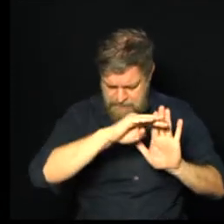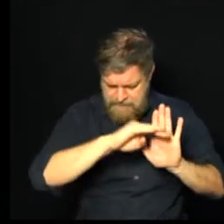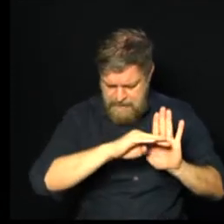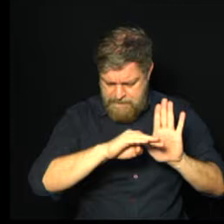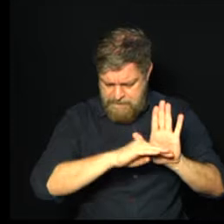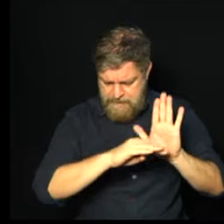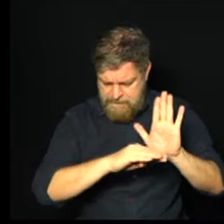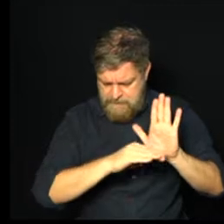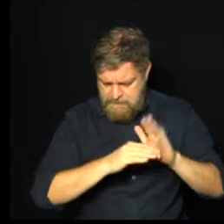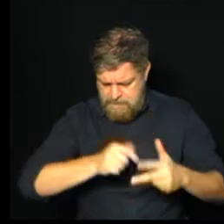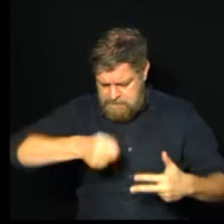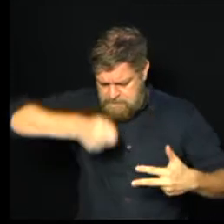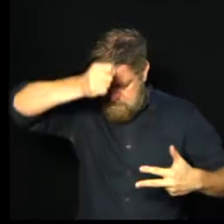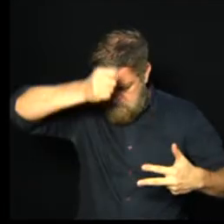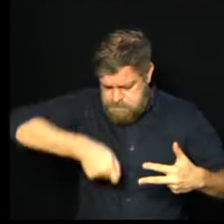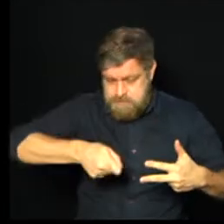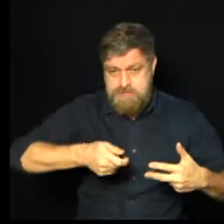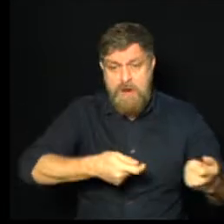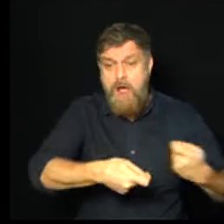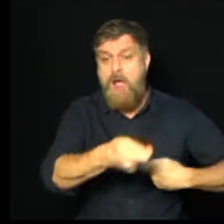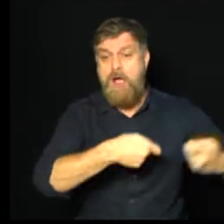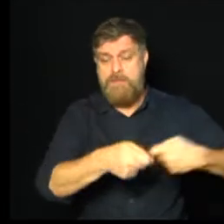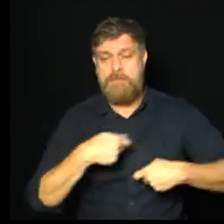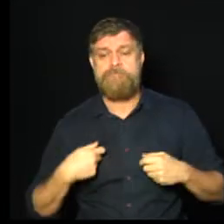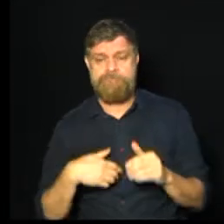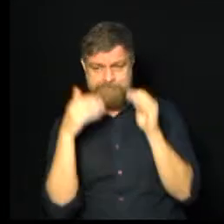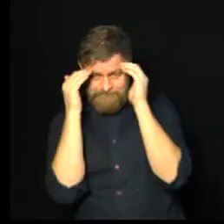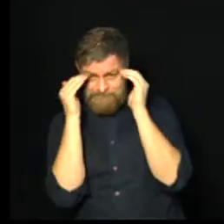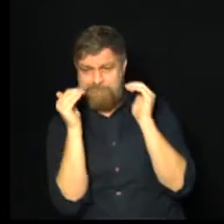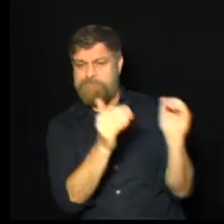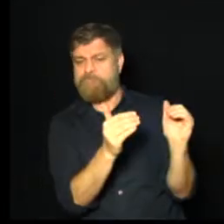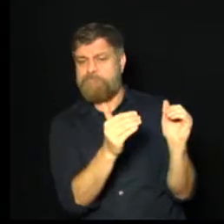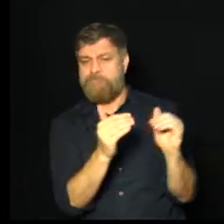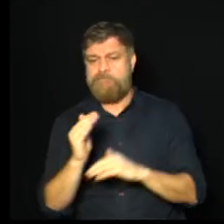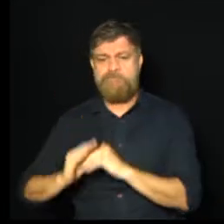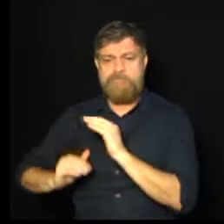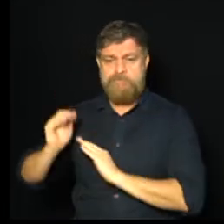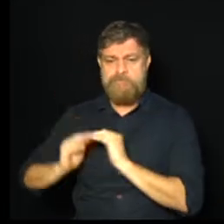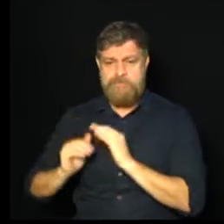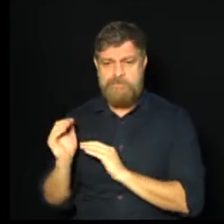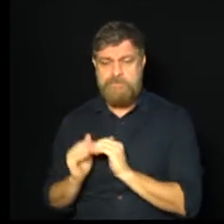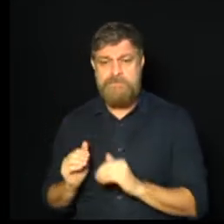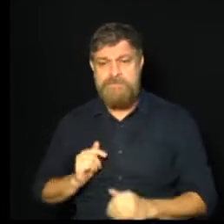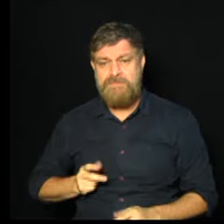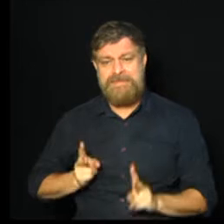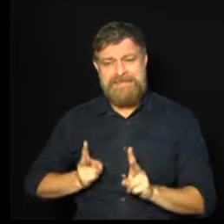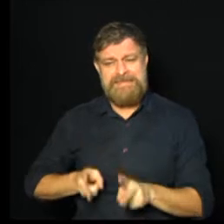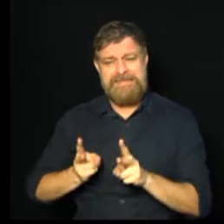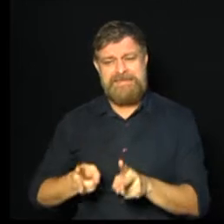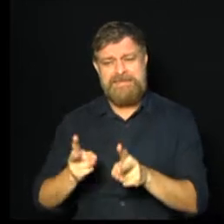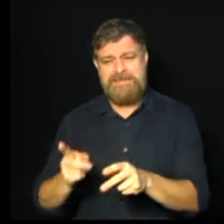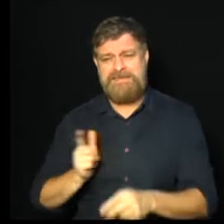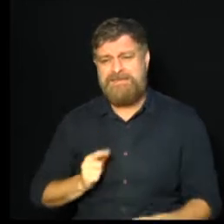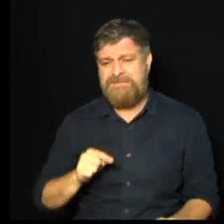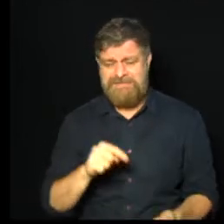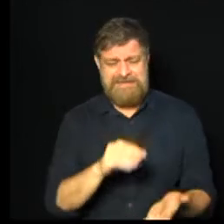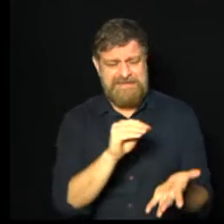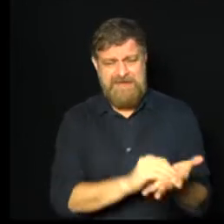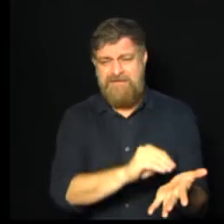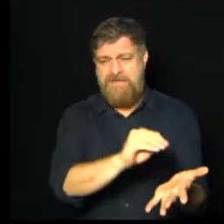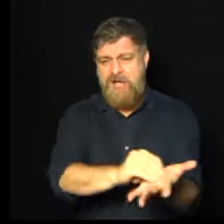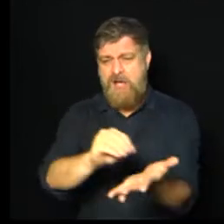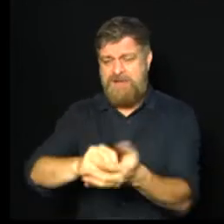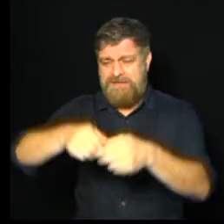medidas jurídico-administrativas, elas foram adotadas. Porém, continuamos com furos imensos na grade